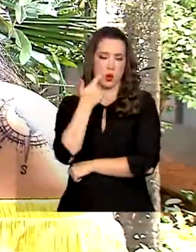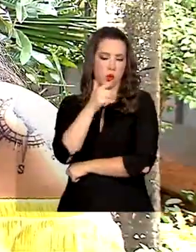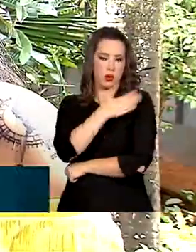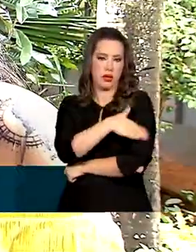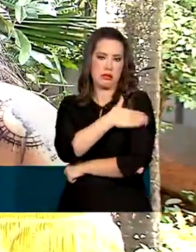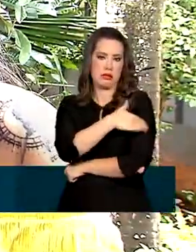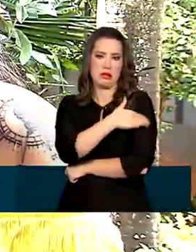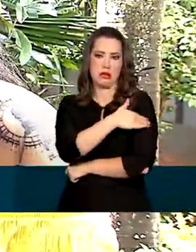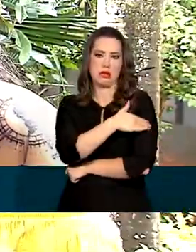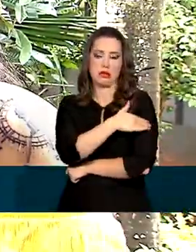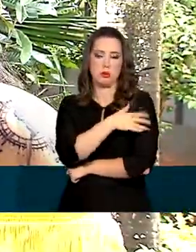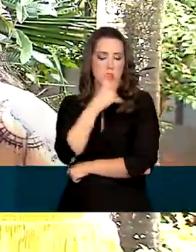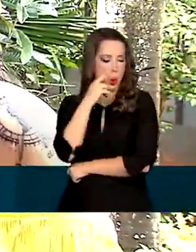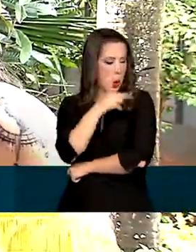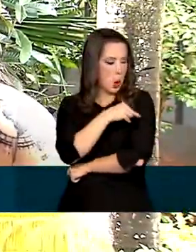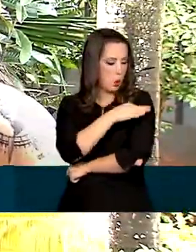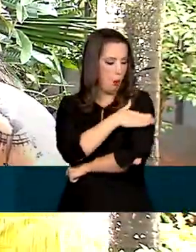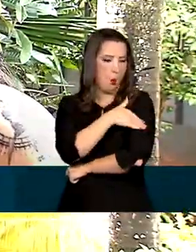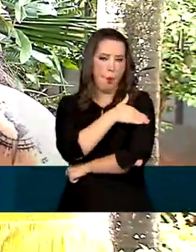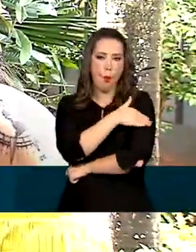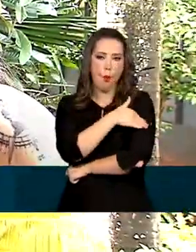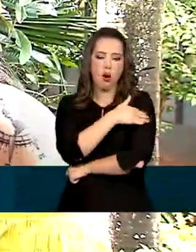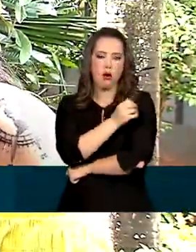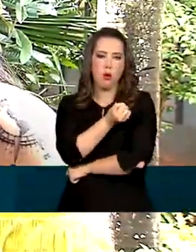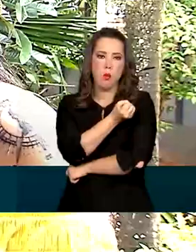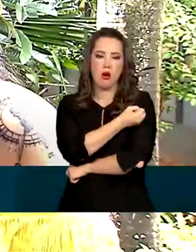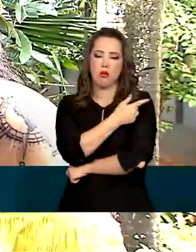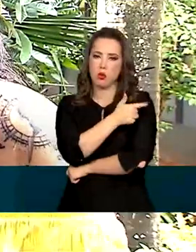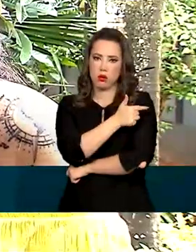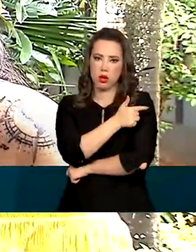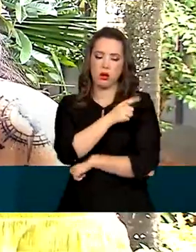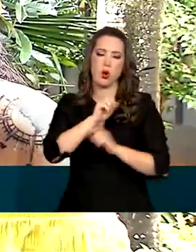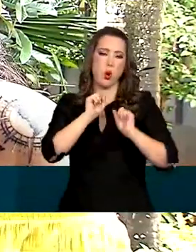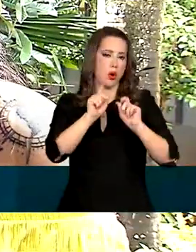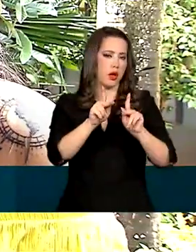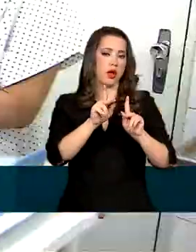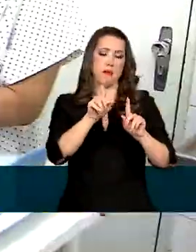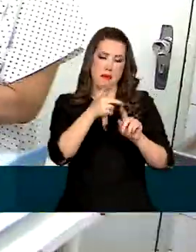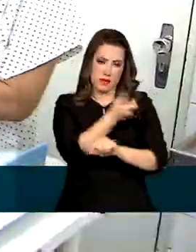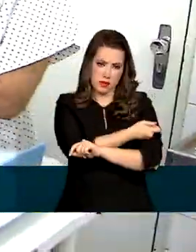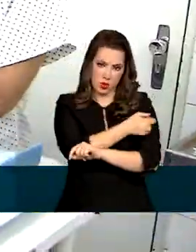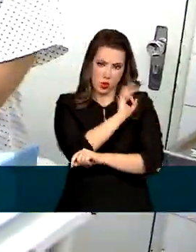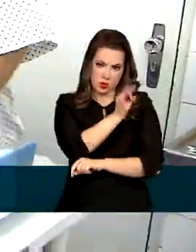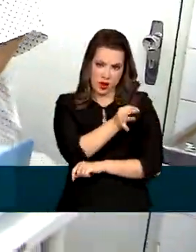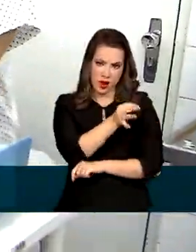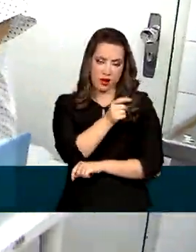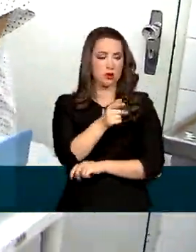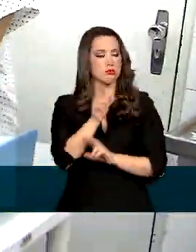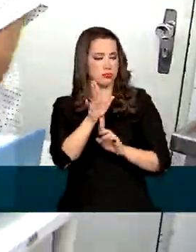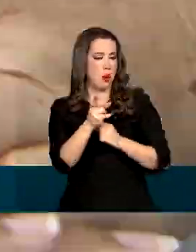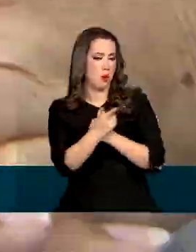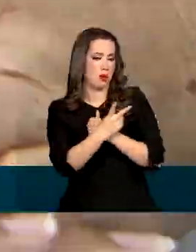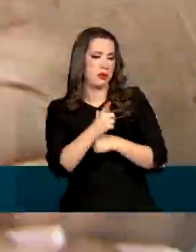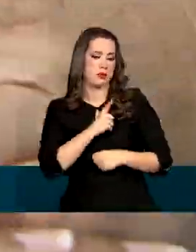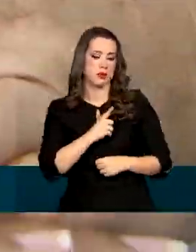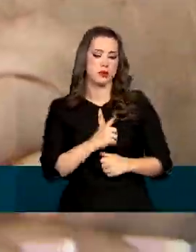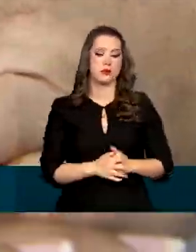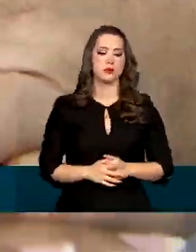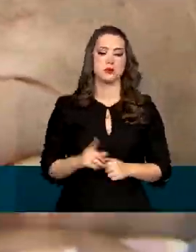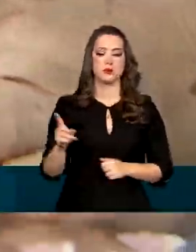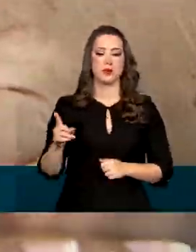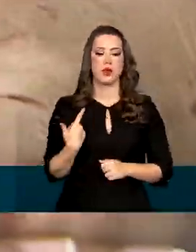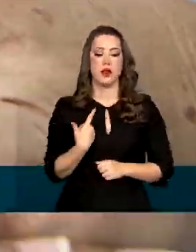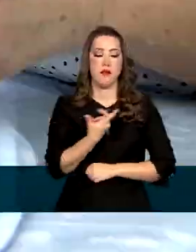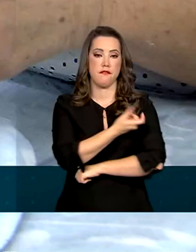Então, de maneira geral, as pessoas tomam só essa dose e já estão protegidas. A Jaqueline chegou cedo para vacinar o